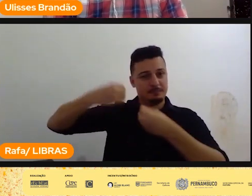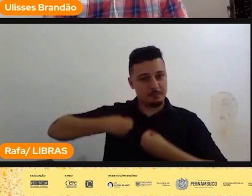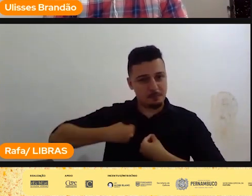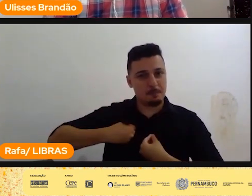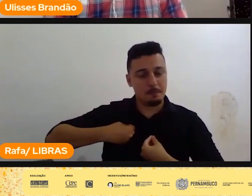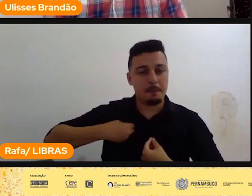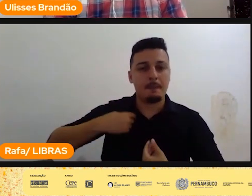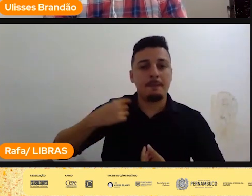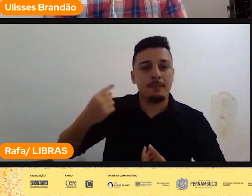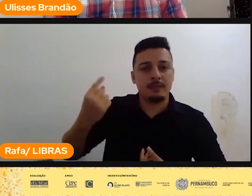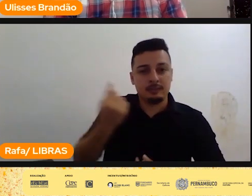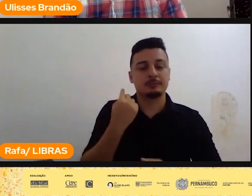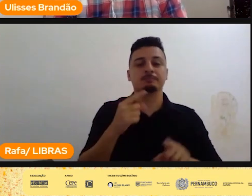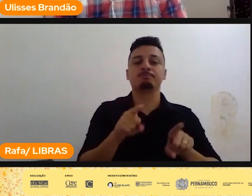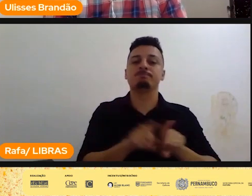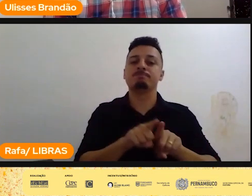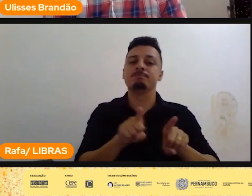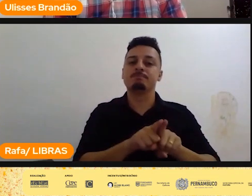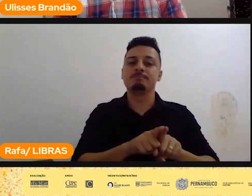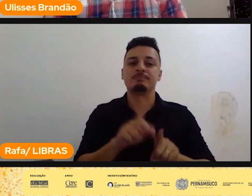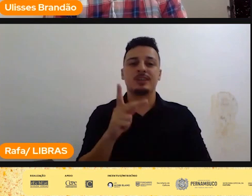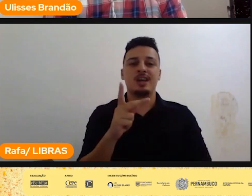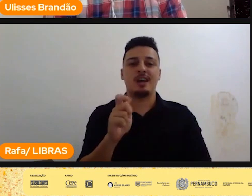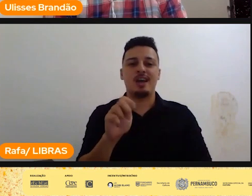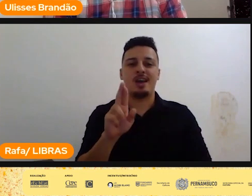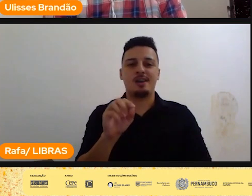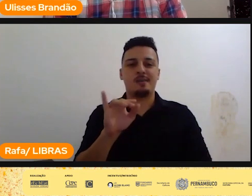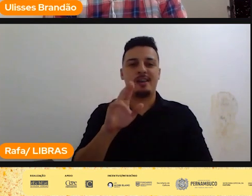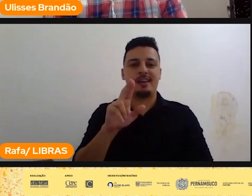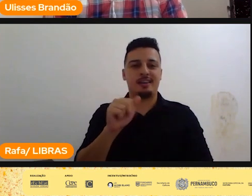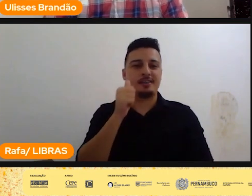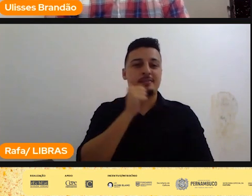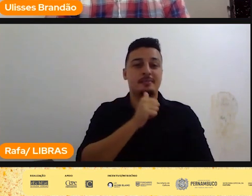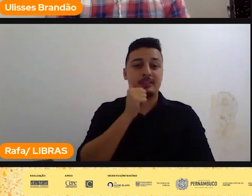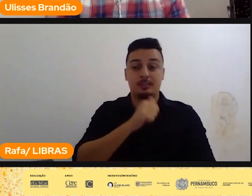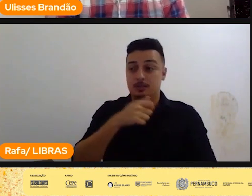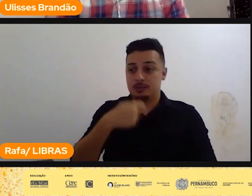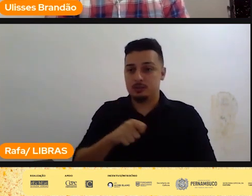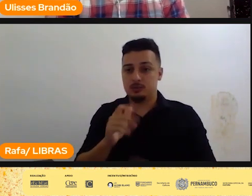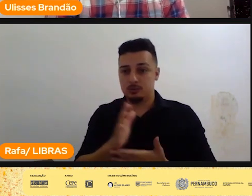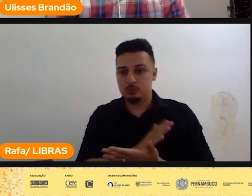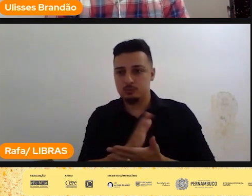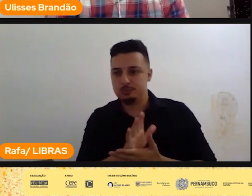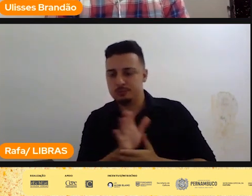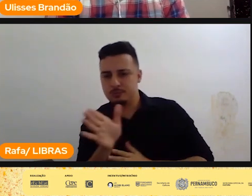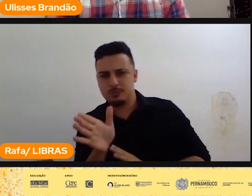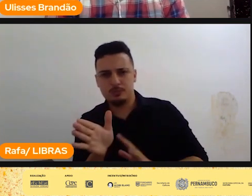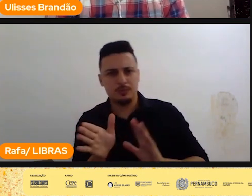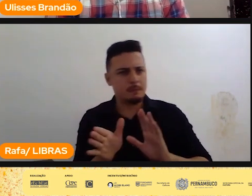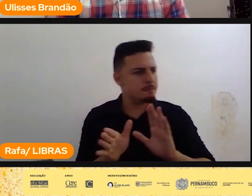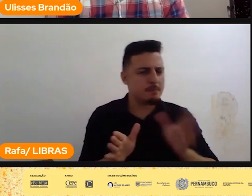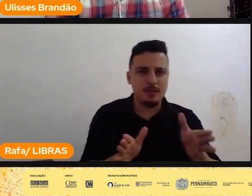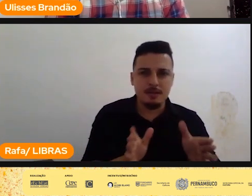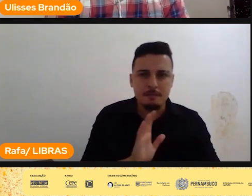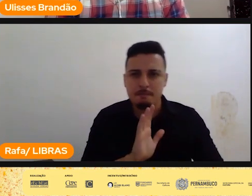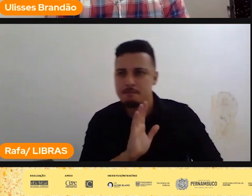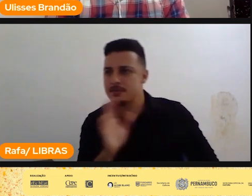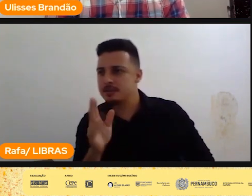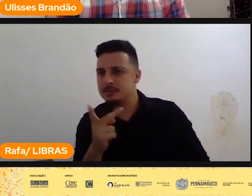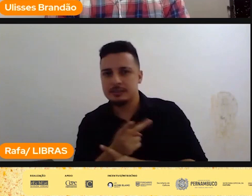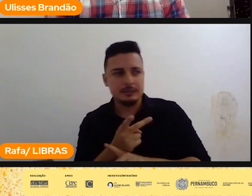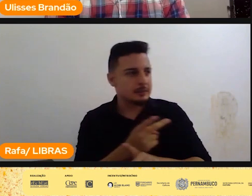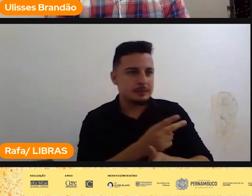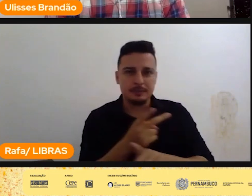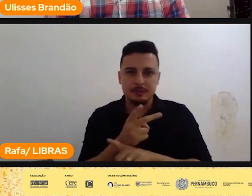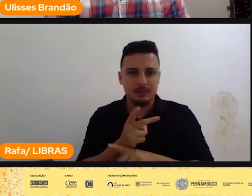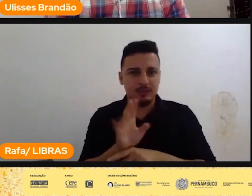nossa heroína também vai seguir nessa jornada, vai passar por muitos lugares para até encontrar o que ela está buscando, que a gente não sabe durante o filme todo,